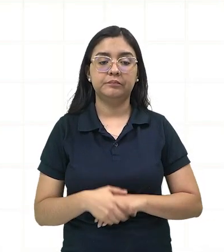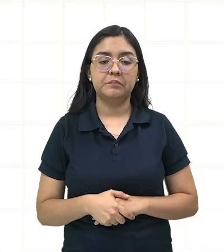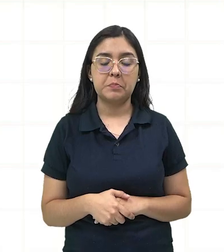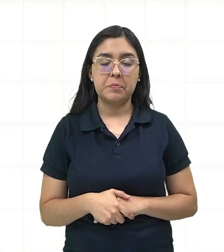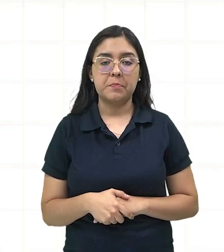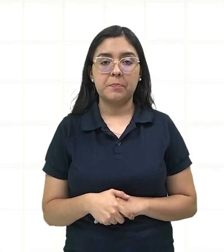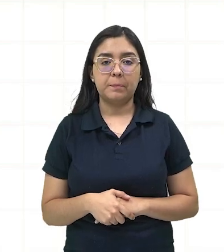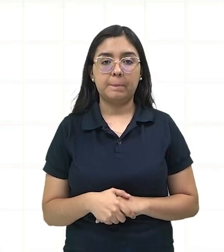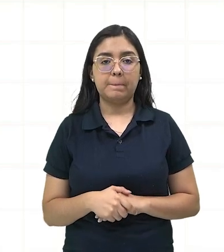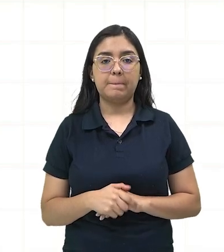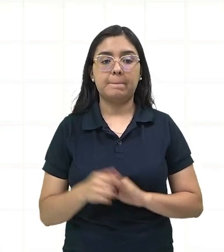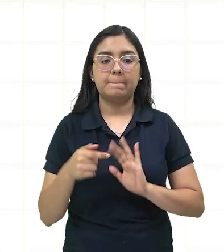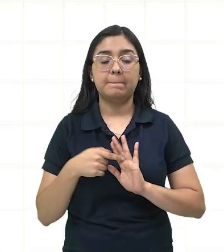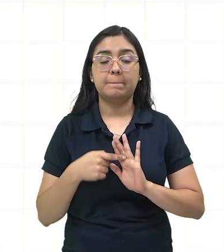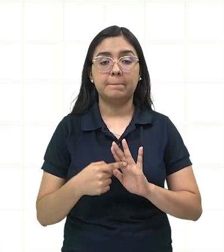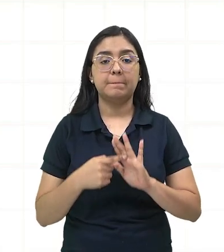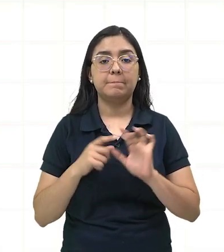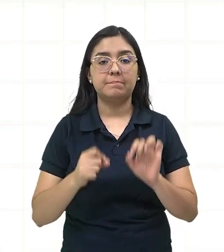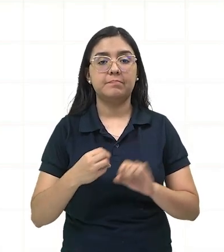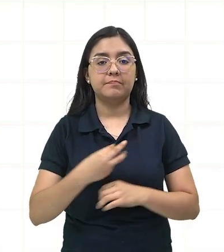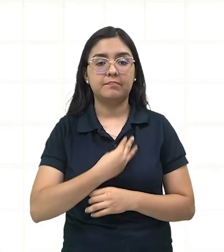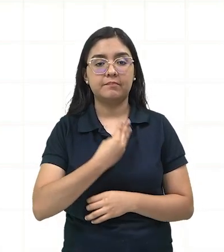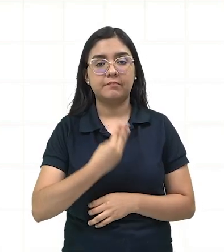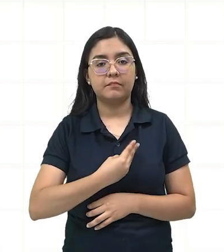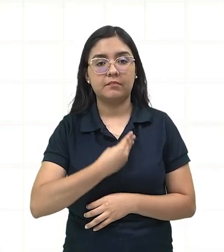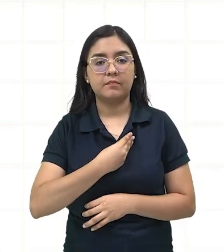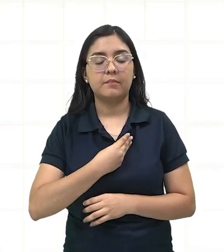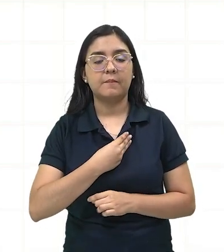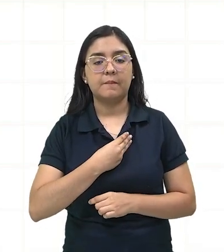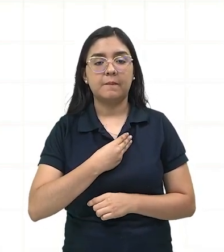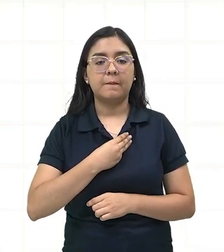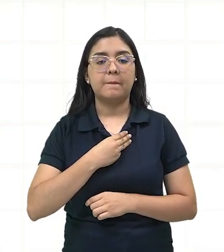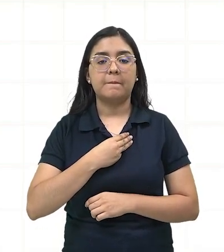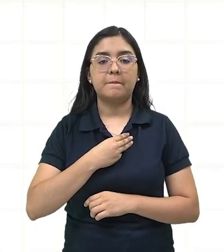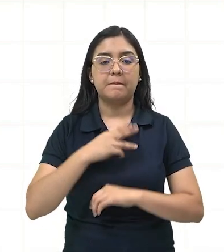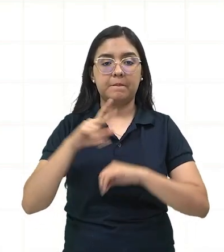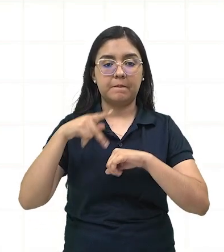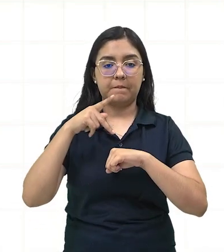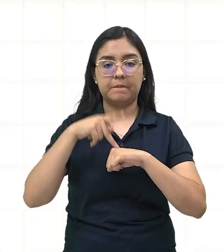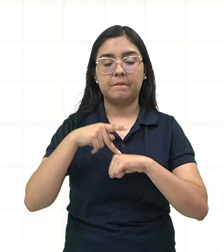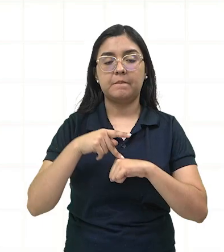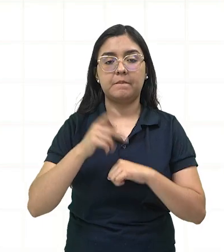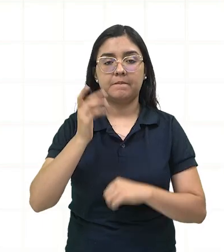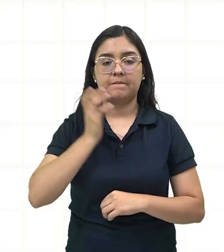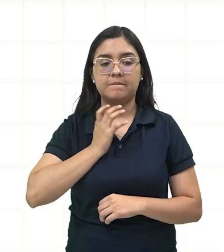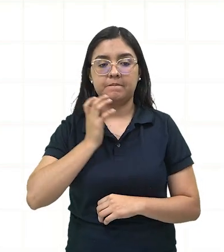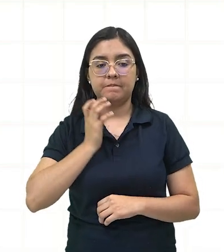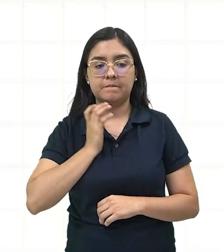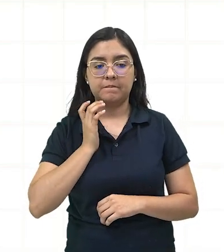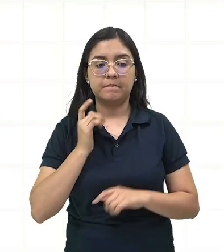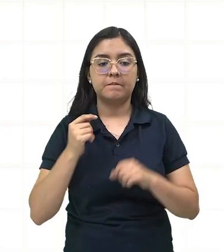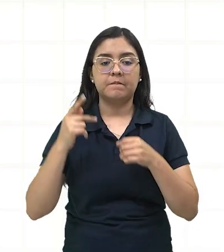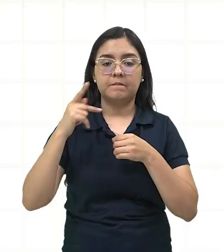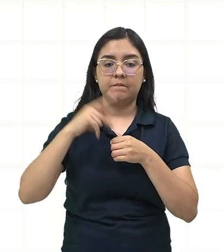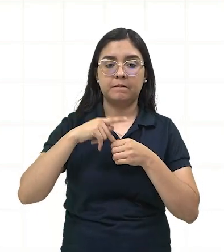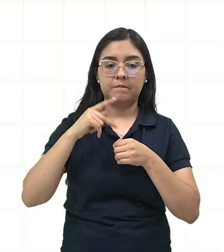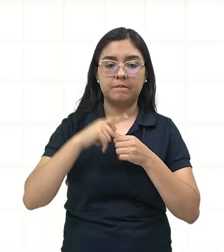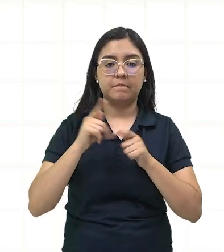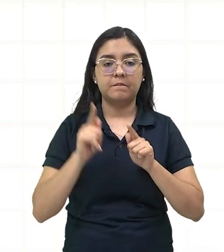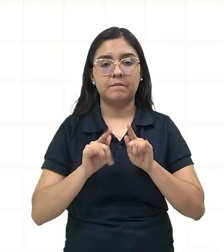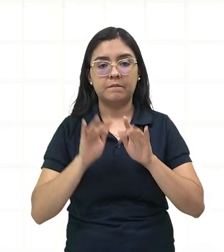mostra com que o Canadá seja um país riquíssimo nesse aspecto, nas reservas de petróleo, gás